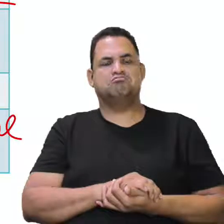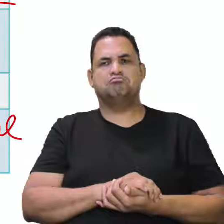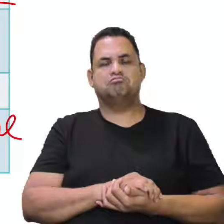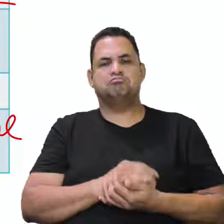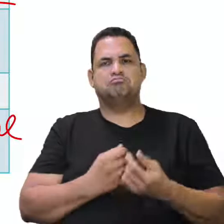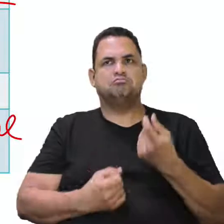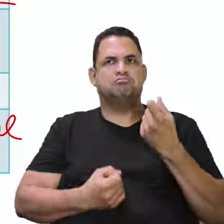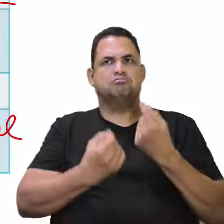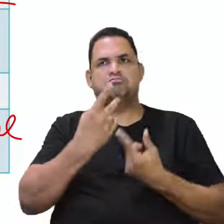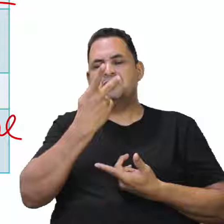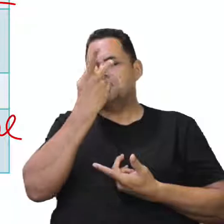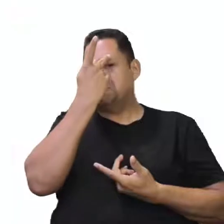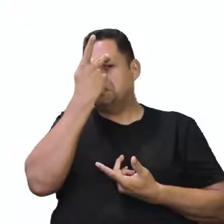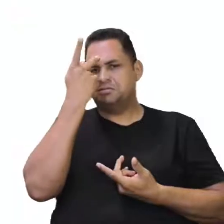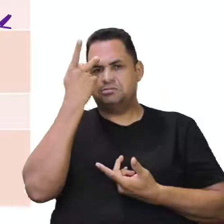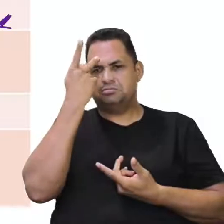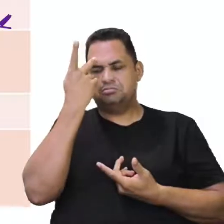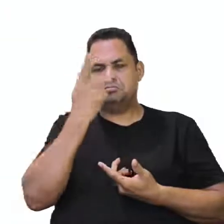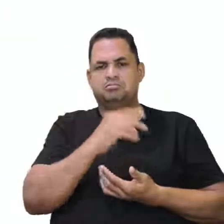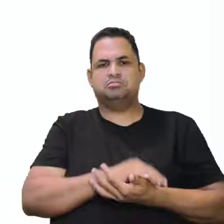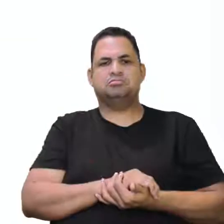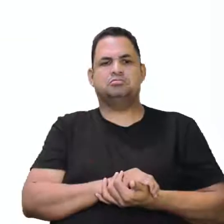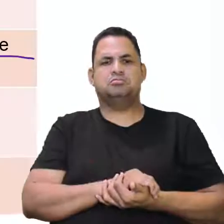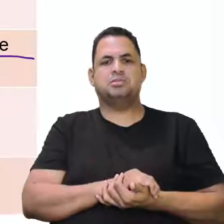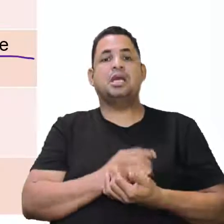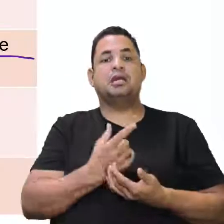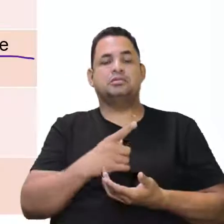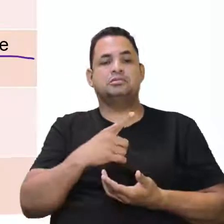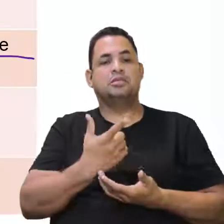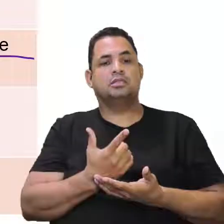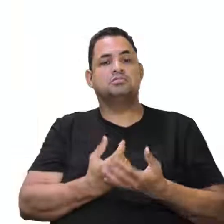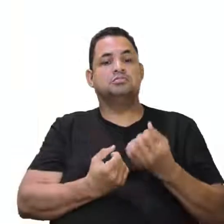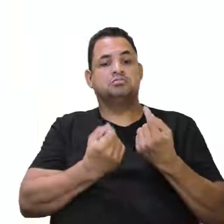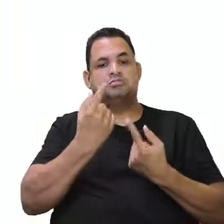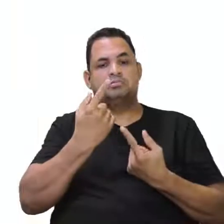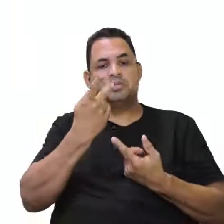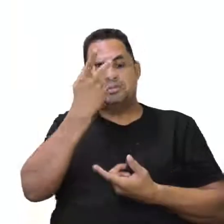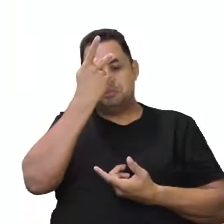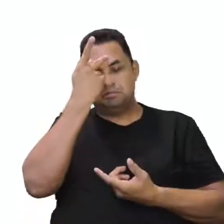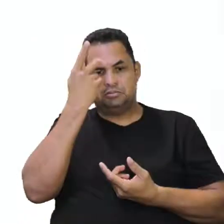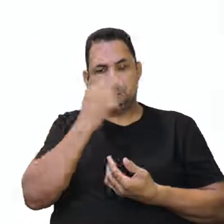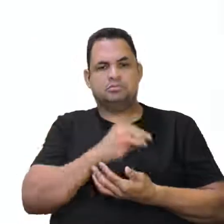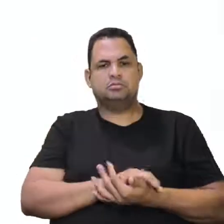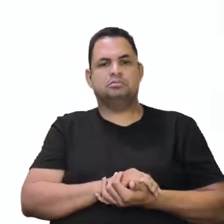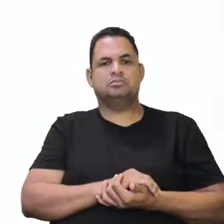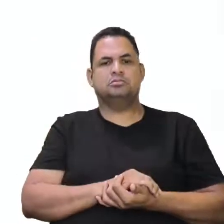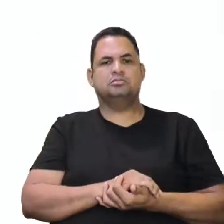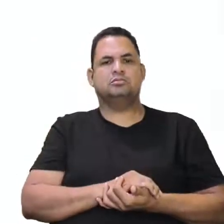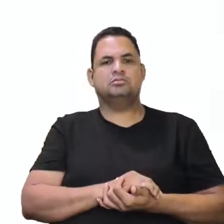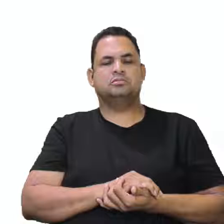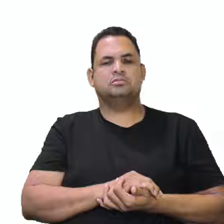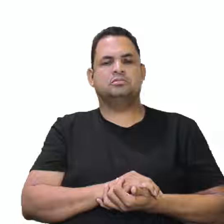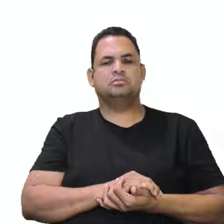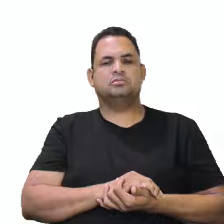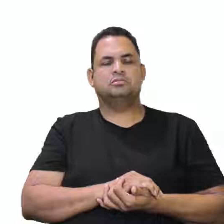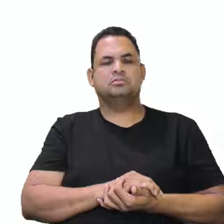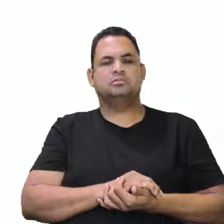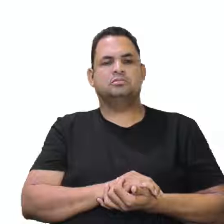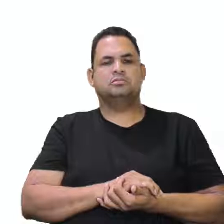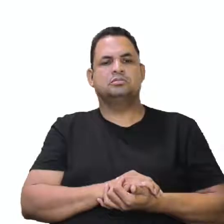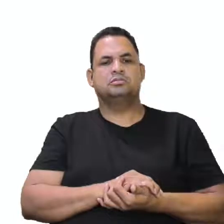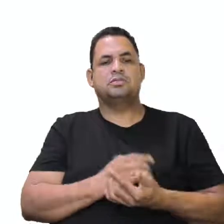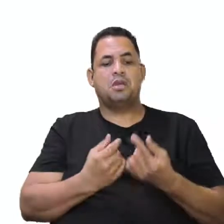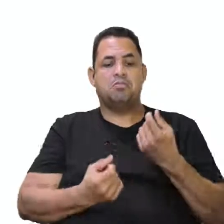ninguém e someone no sentido de alguém. Aí você pensa o seguinte, ninguém tem que pagar por isso ou alguém tem que pagar por